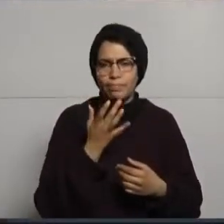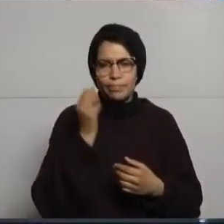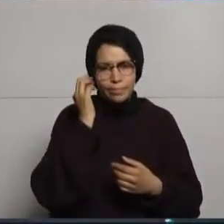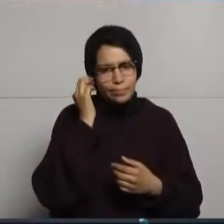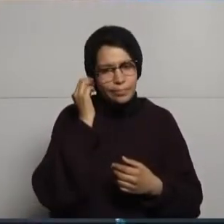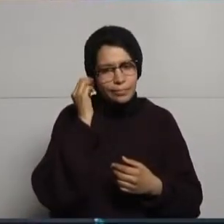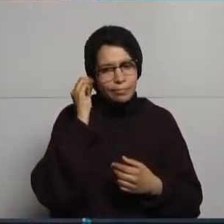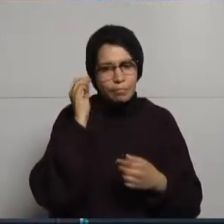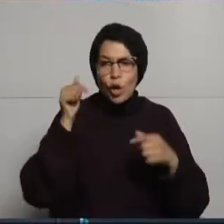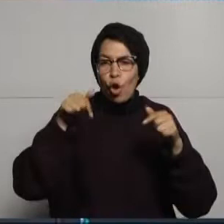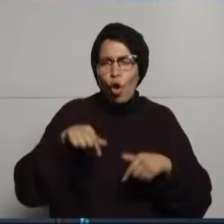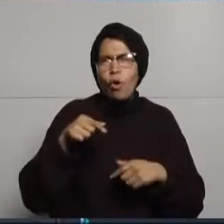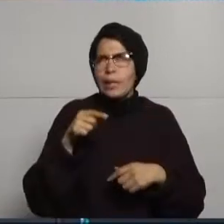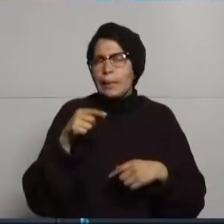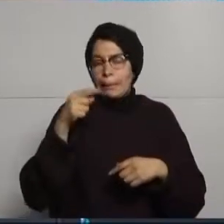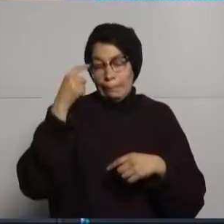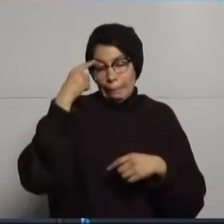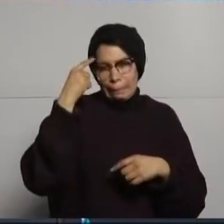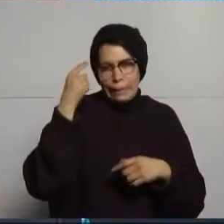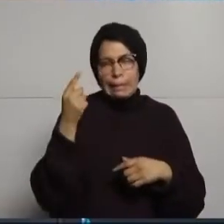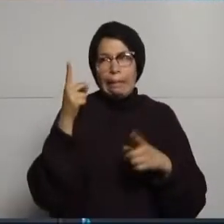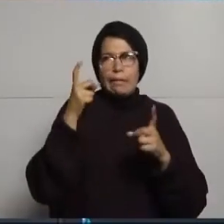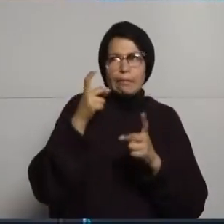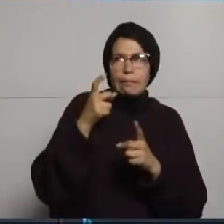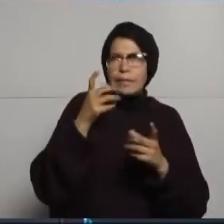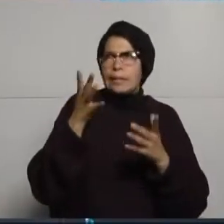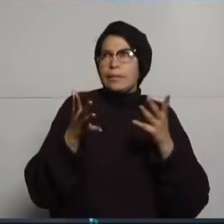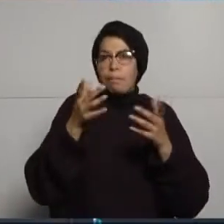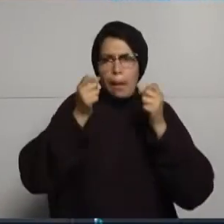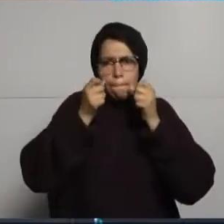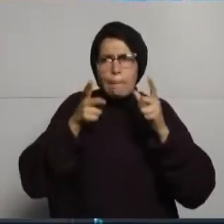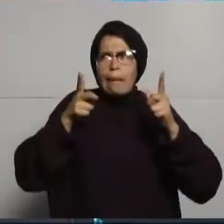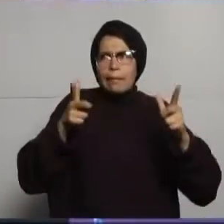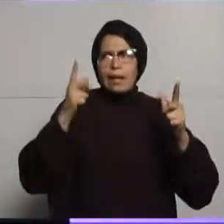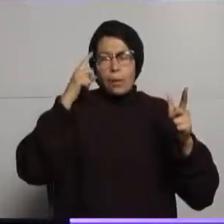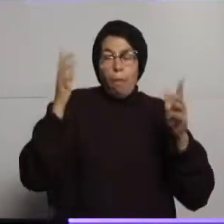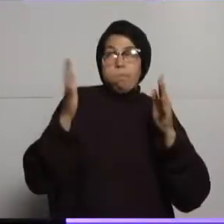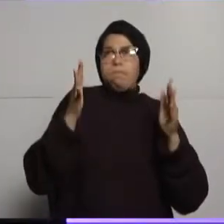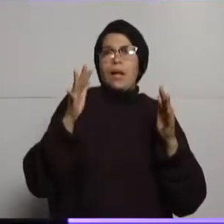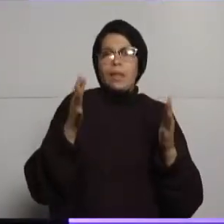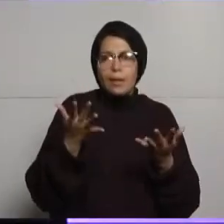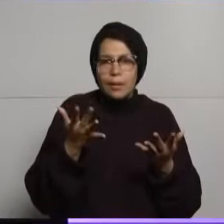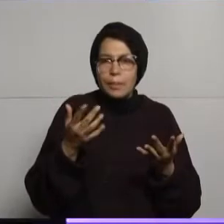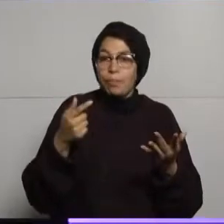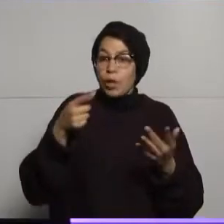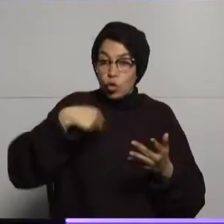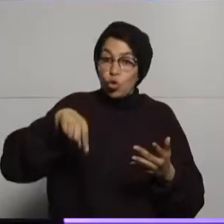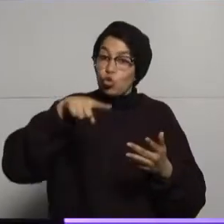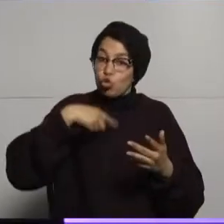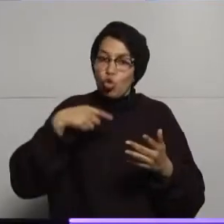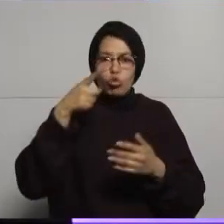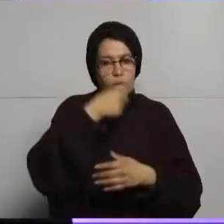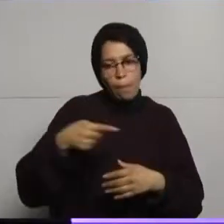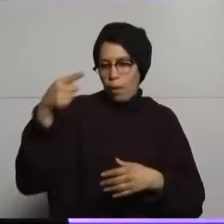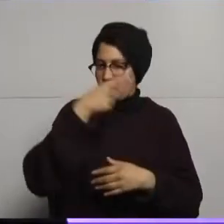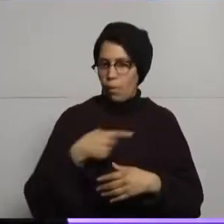um pouco louco, pero também é muito impactante isso, ou seja, eu em las reuniões que hago semanalmente com a gente de